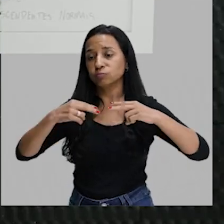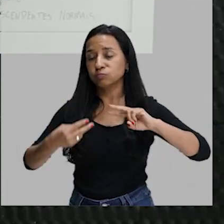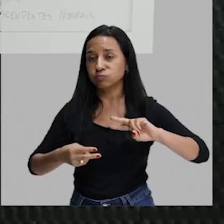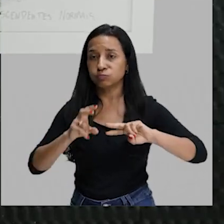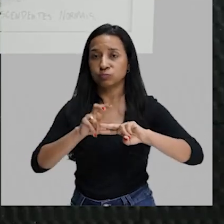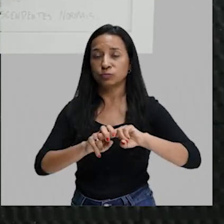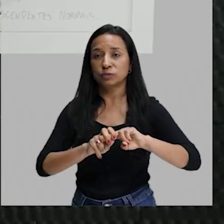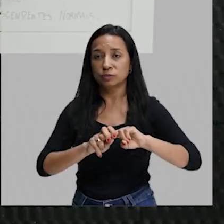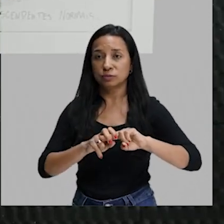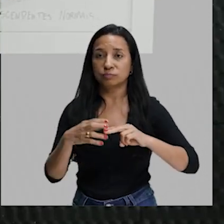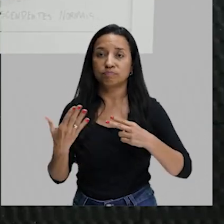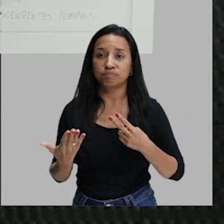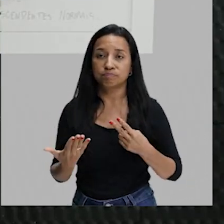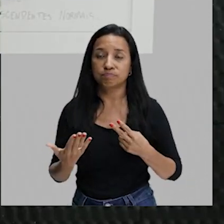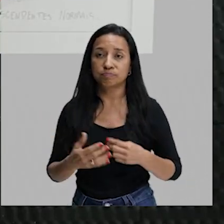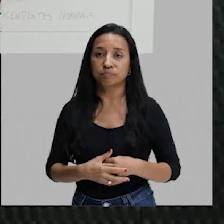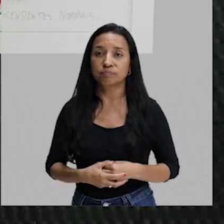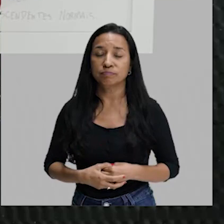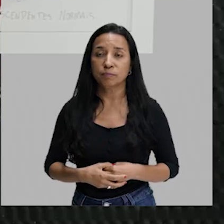dominante